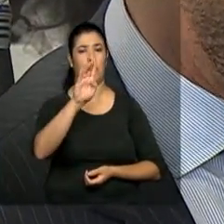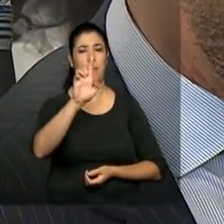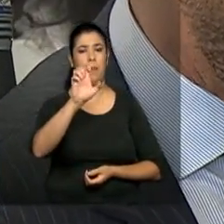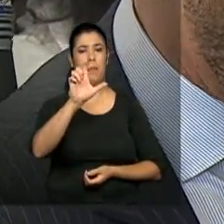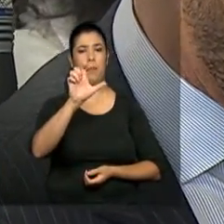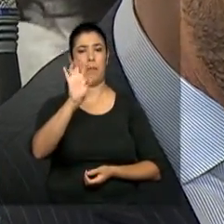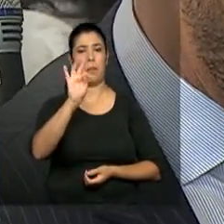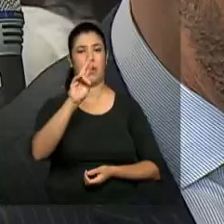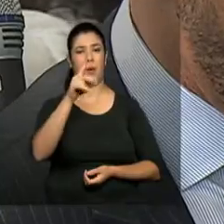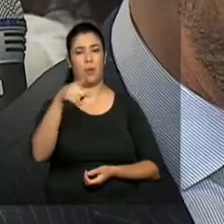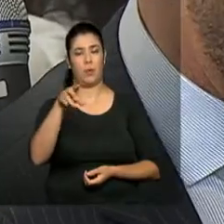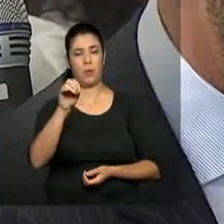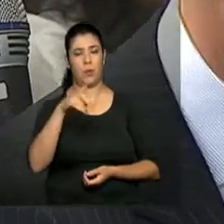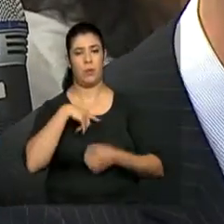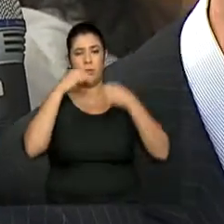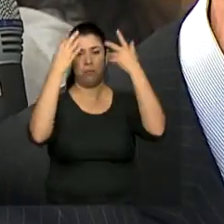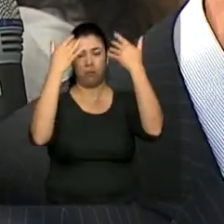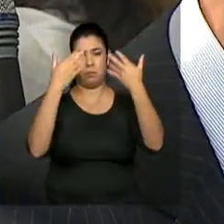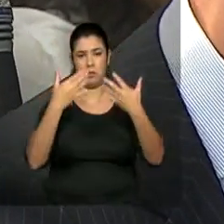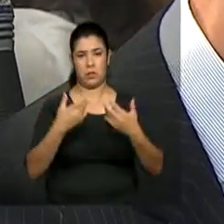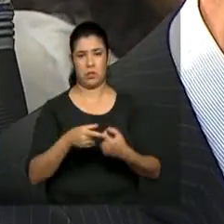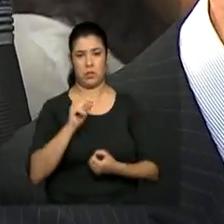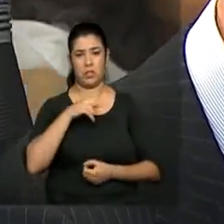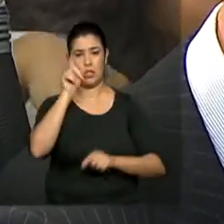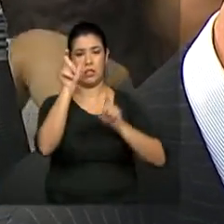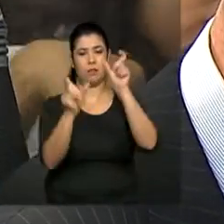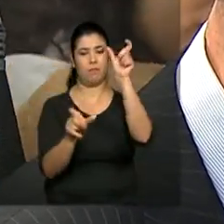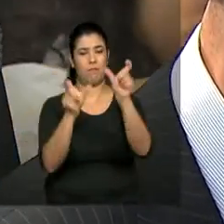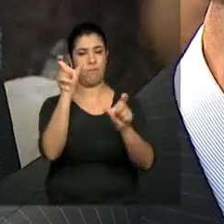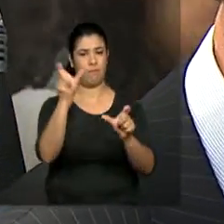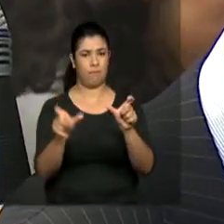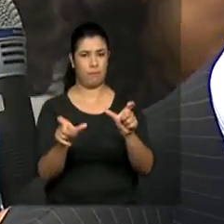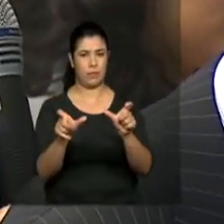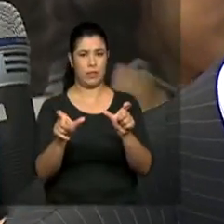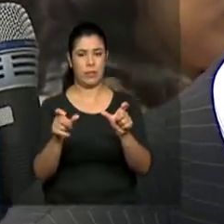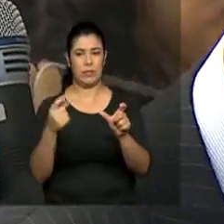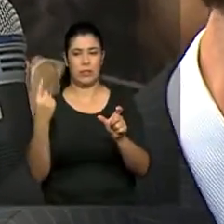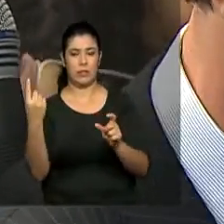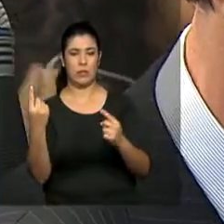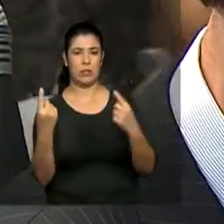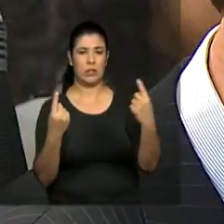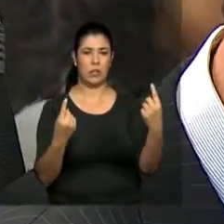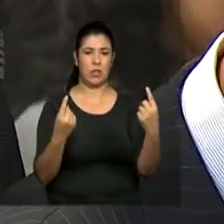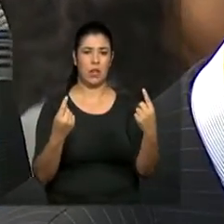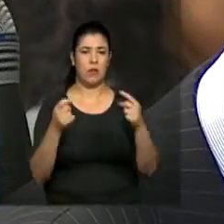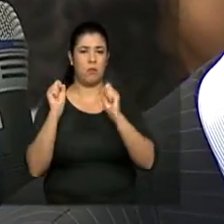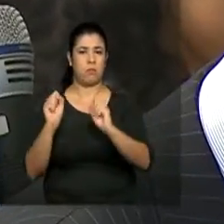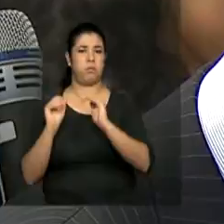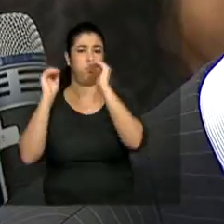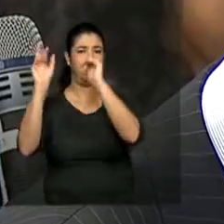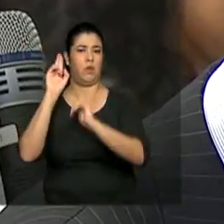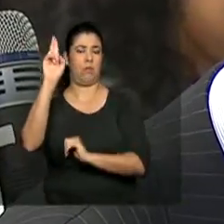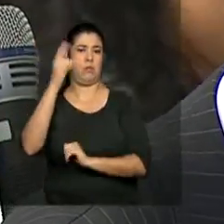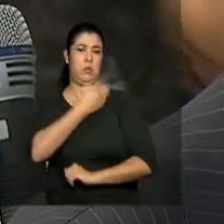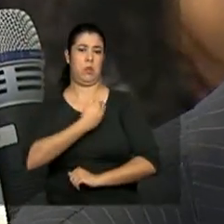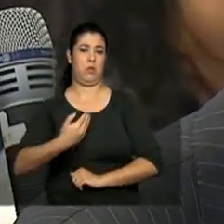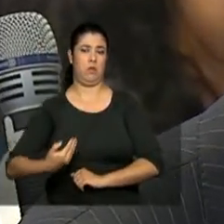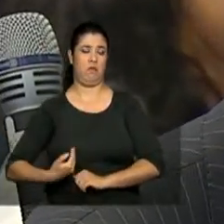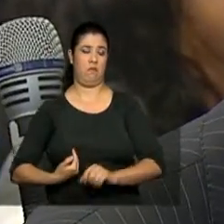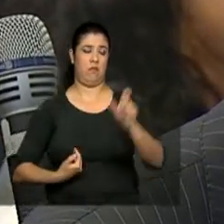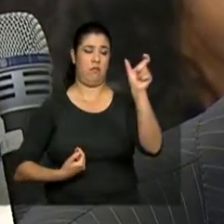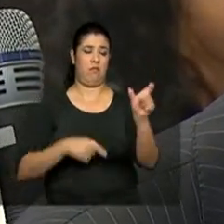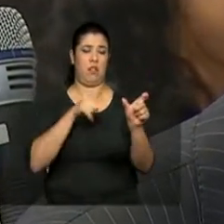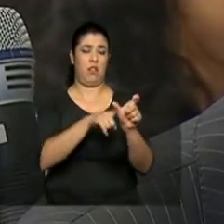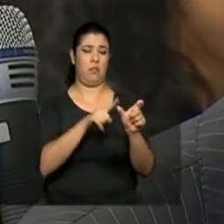coisa essencial era que o cidadão é um enfrentamento entre o cidadão ea pequena autoridade ele dizia isso e que nessa